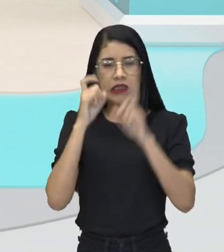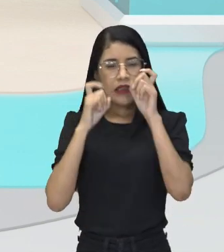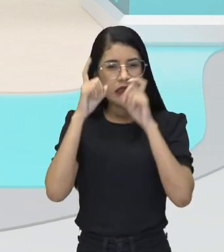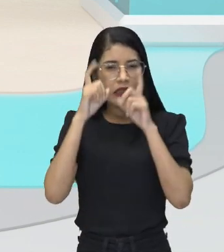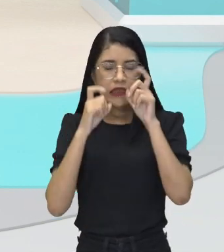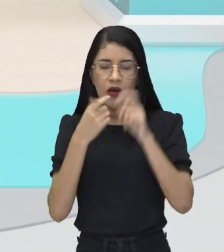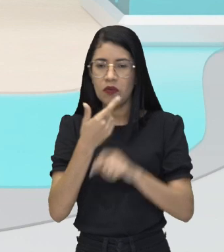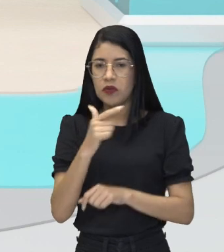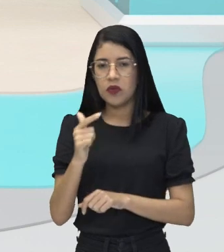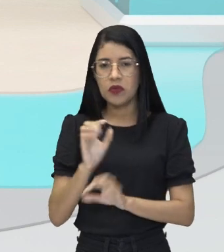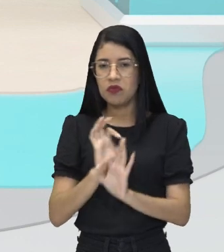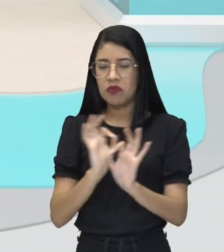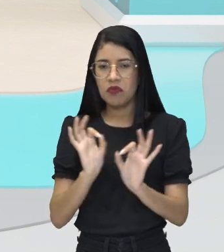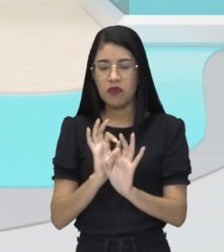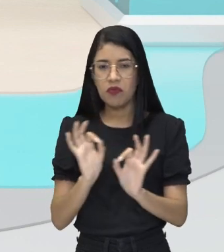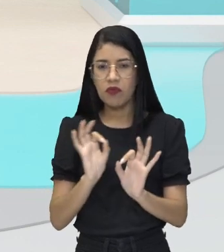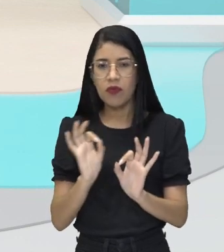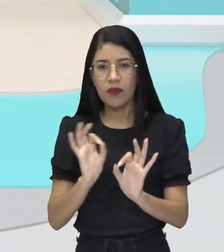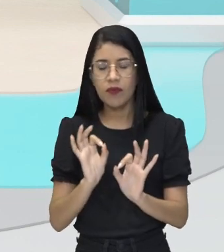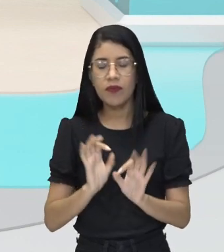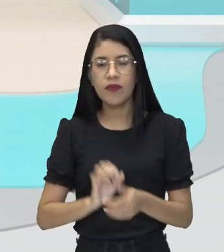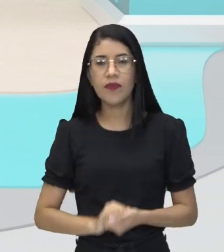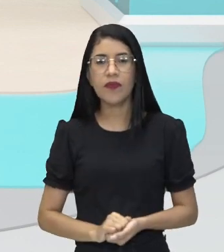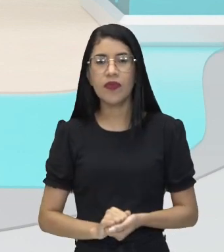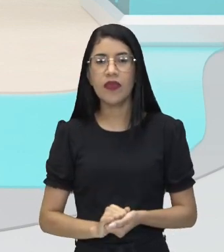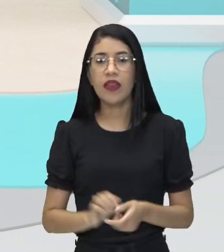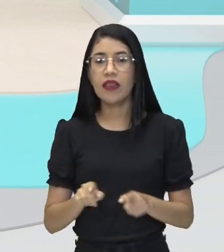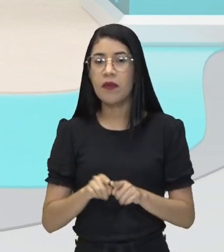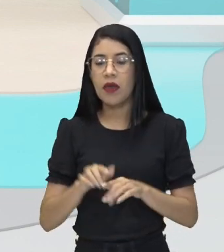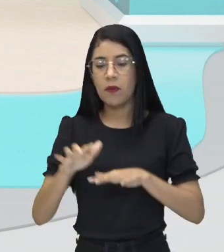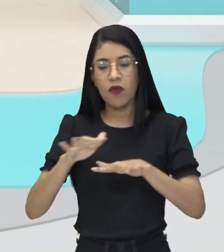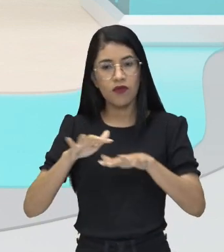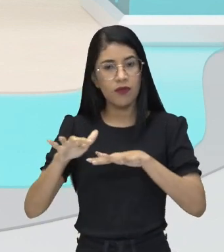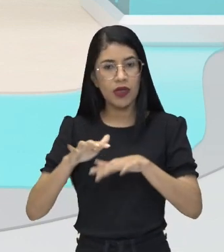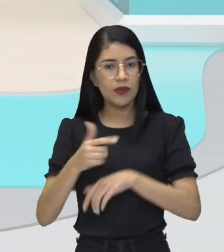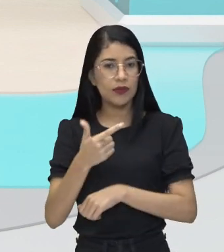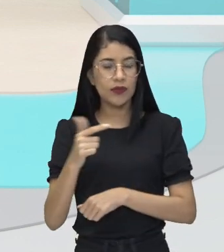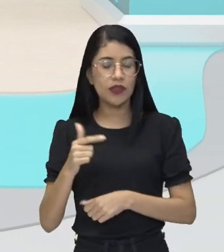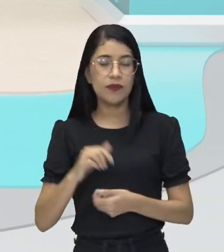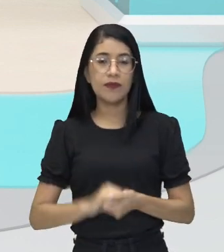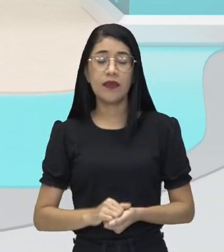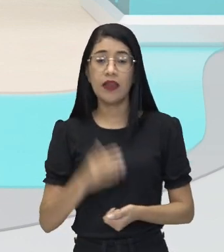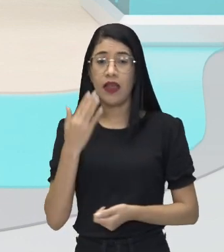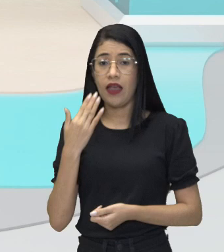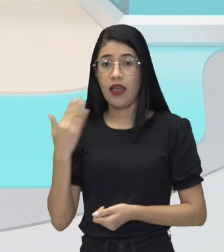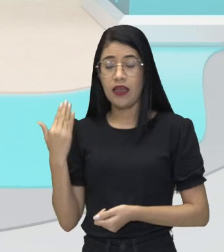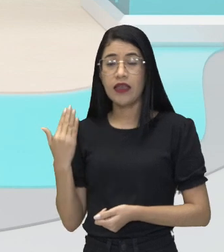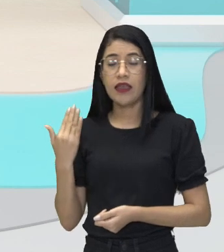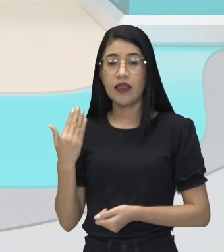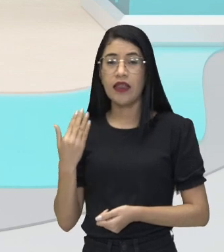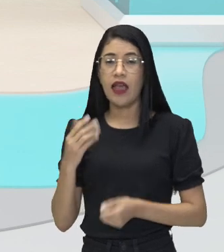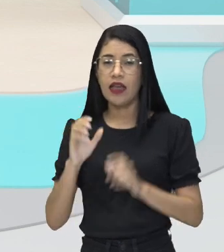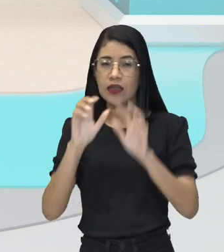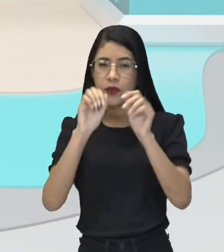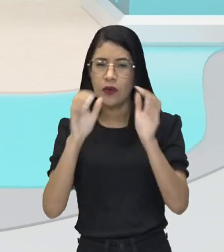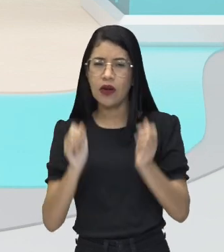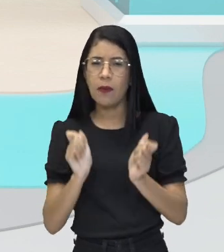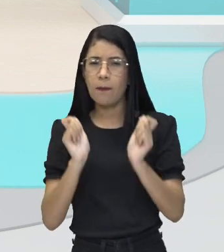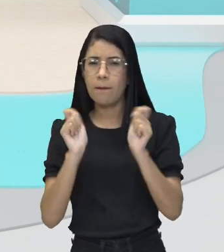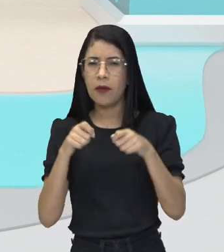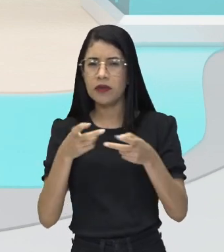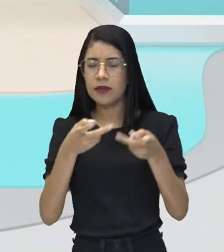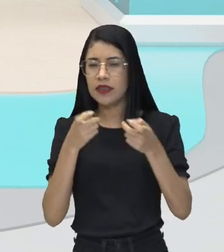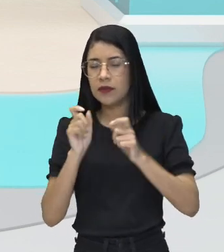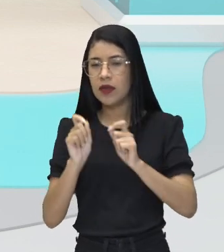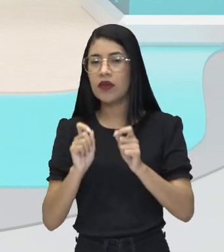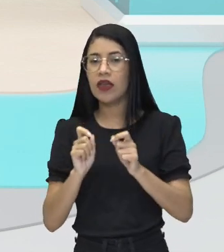muito acirrada, né? A questão sem movimento. Aqui no Discóbolo de Miron você já consegue ver a